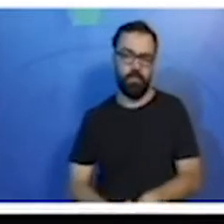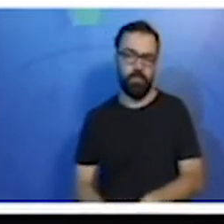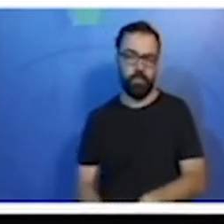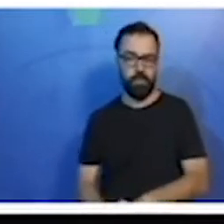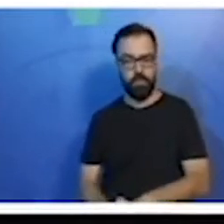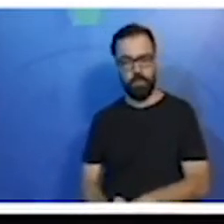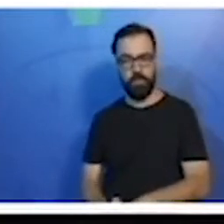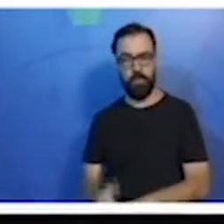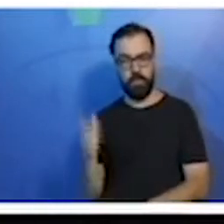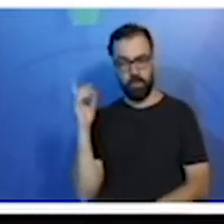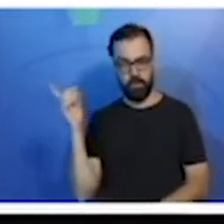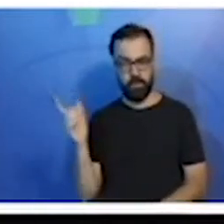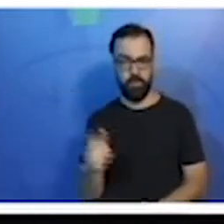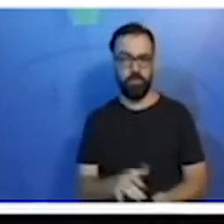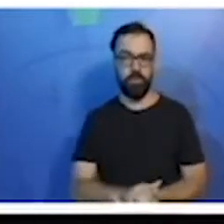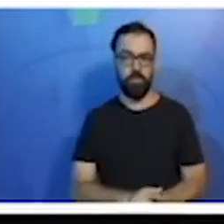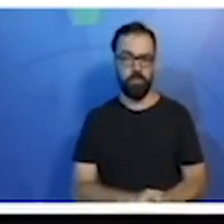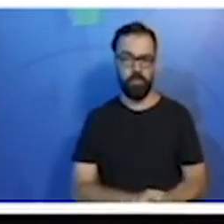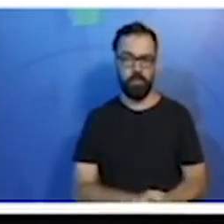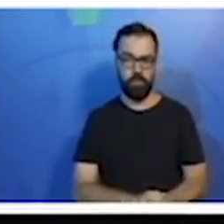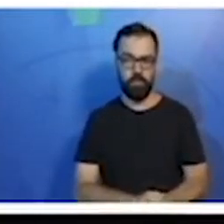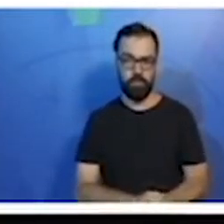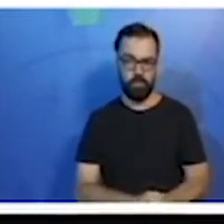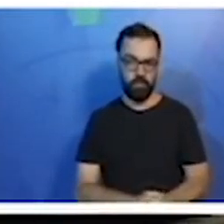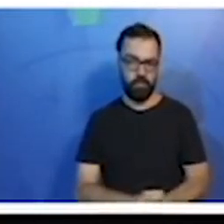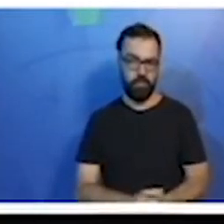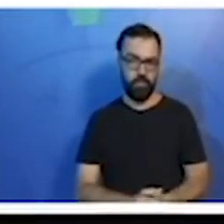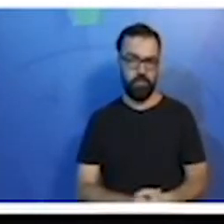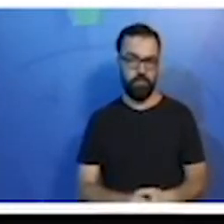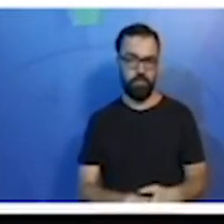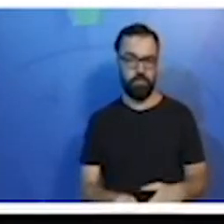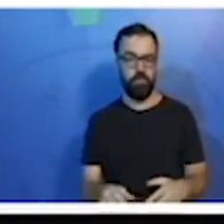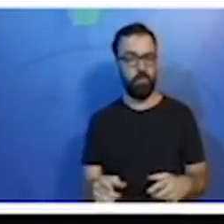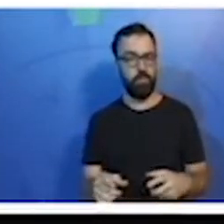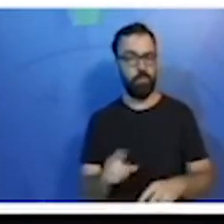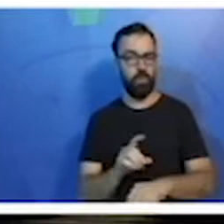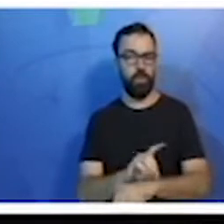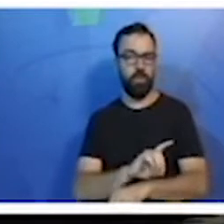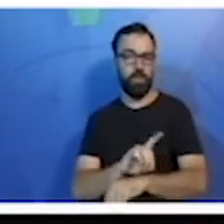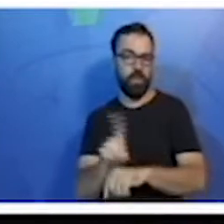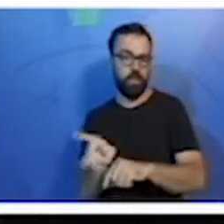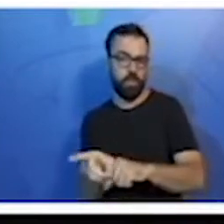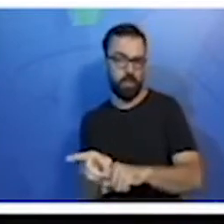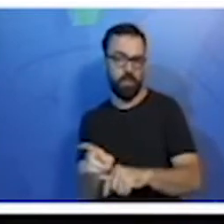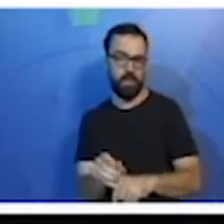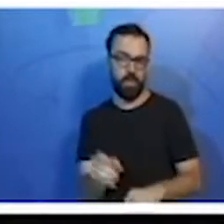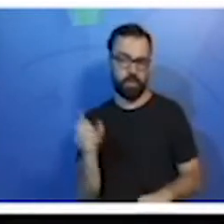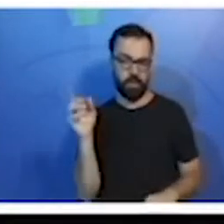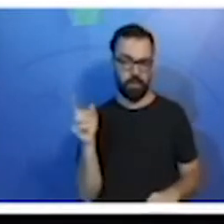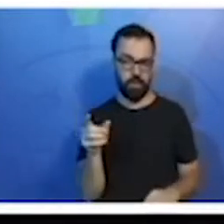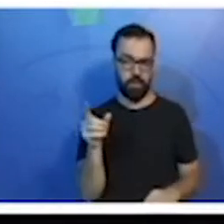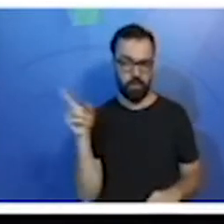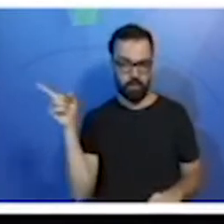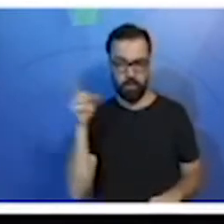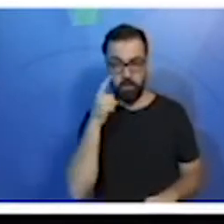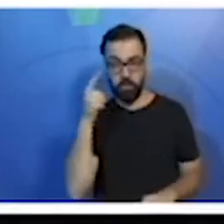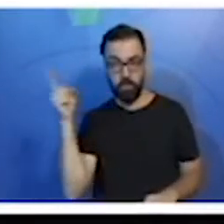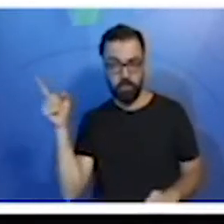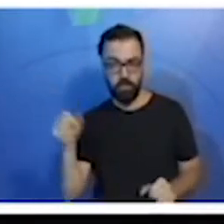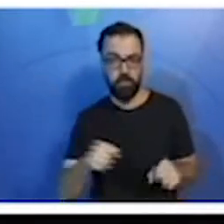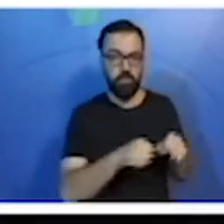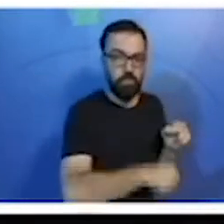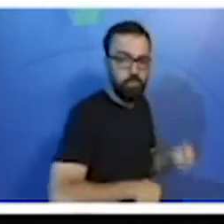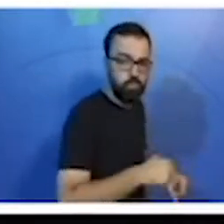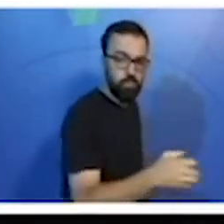bom então nessa competição de ciclismo de pista nós temos a prova de velocidade ou Sprint só que como nós olhamos a imagem como eu falei pra vocês lá